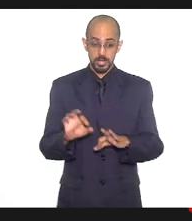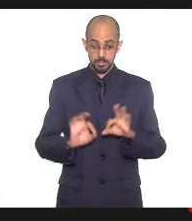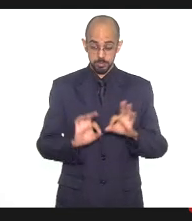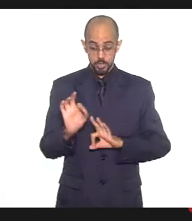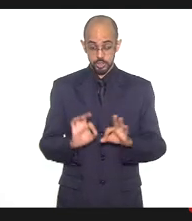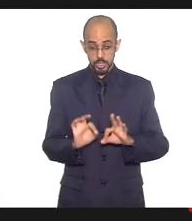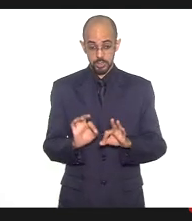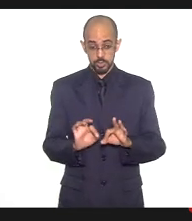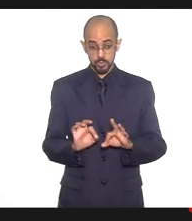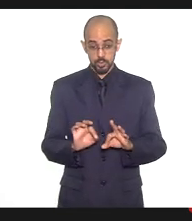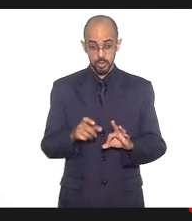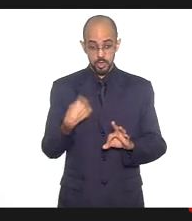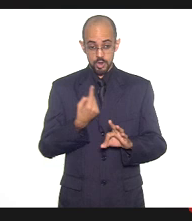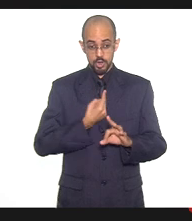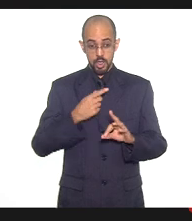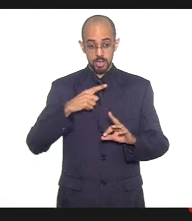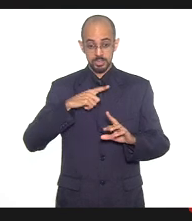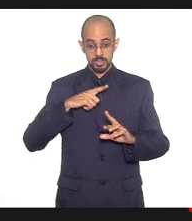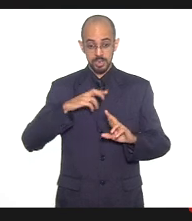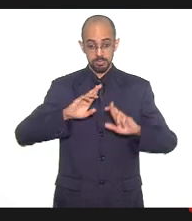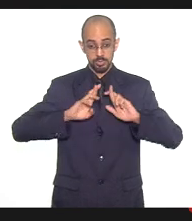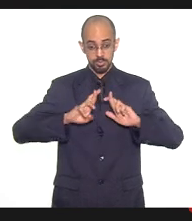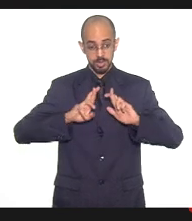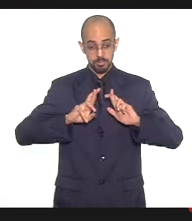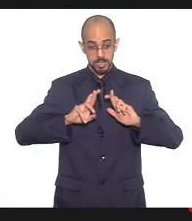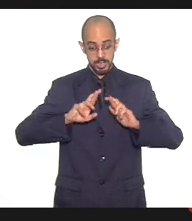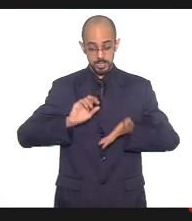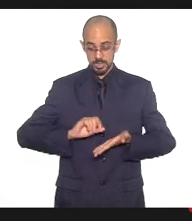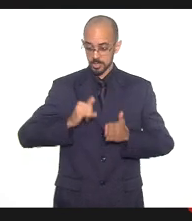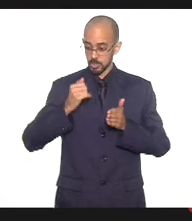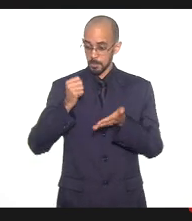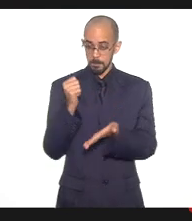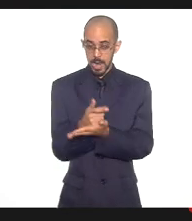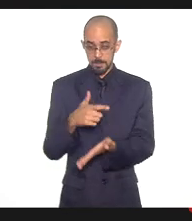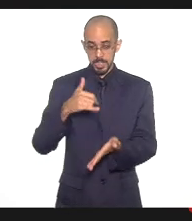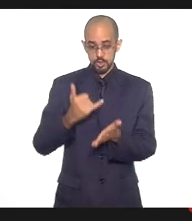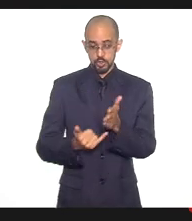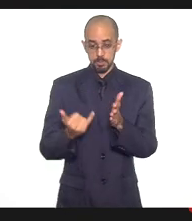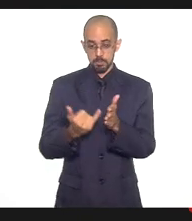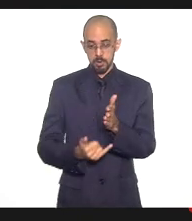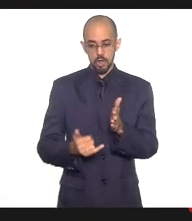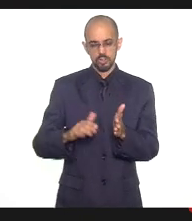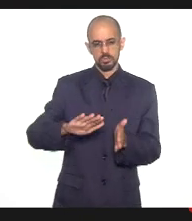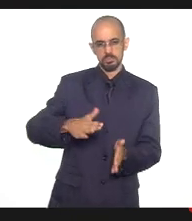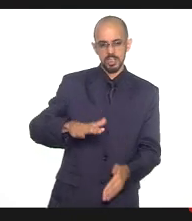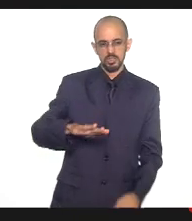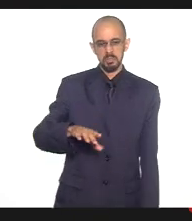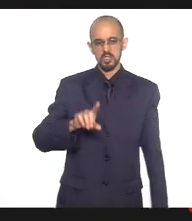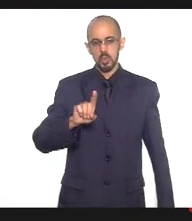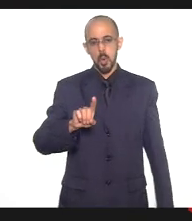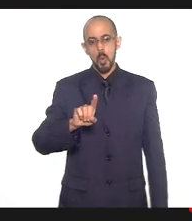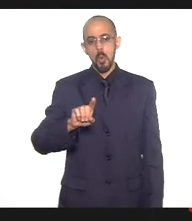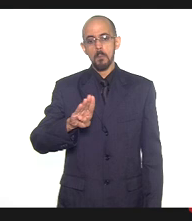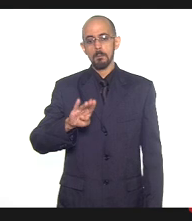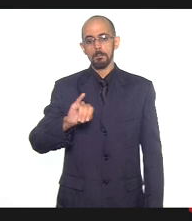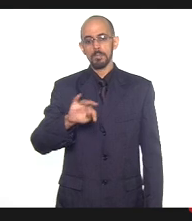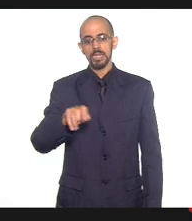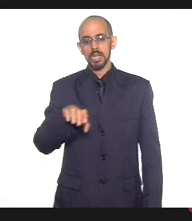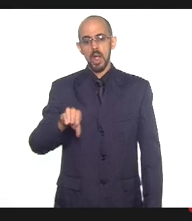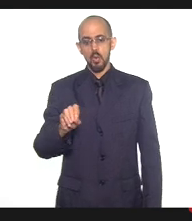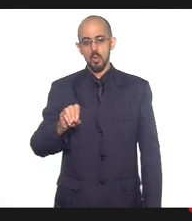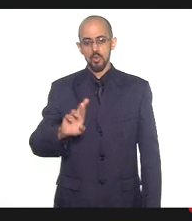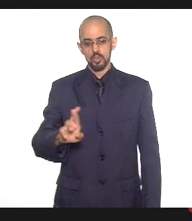gente espera recolher aos cofres do governo estadual do Rio de Janeiro, alguma coisa em torno de 1 bilhão de reais até